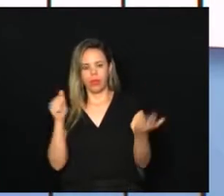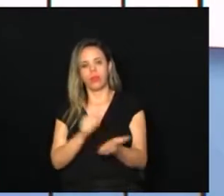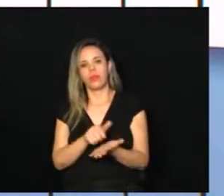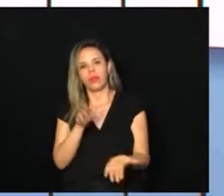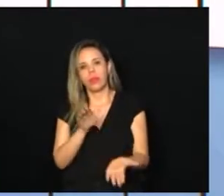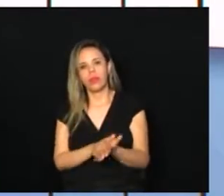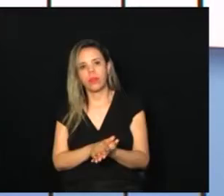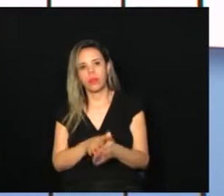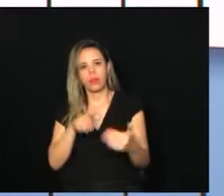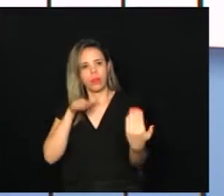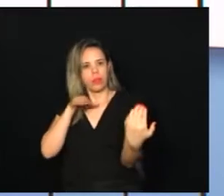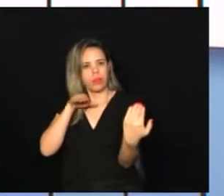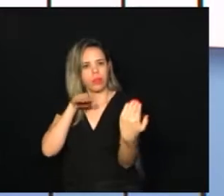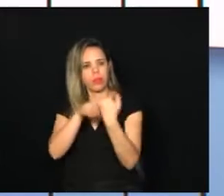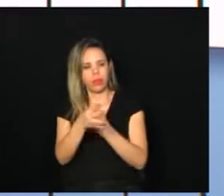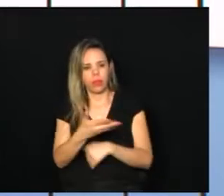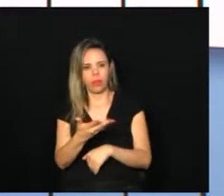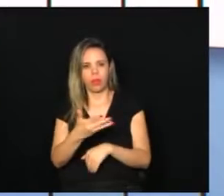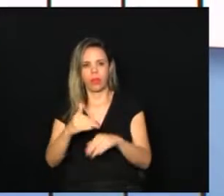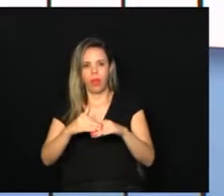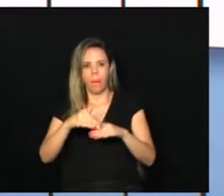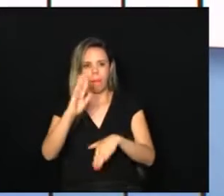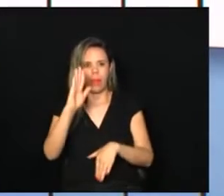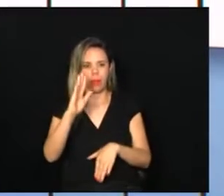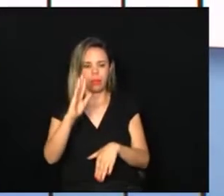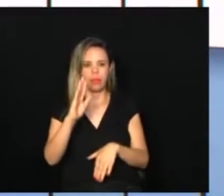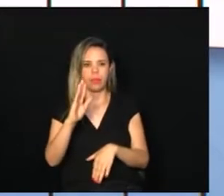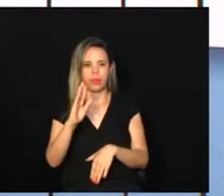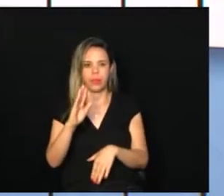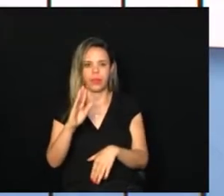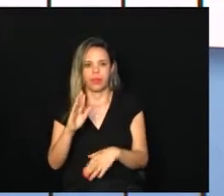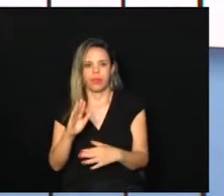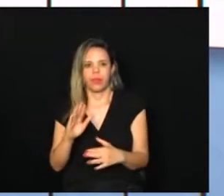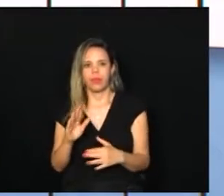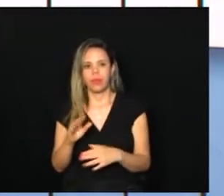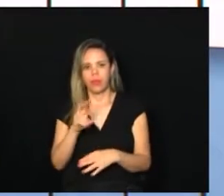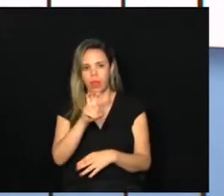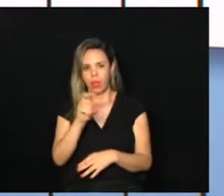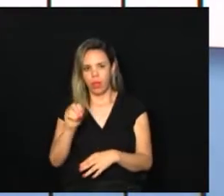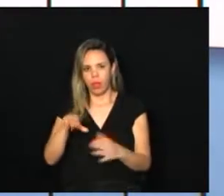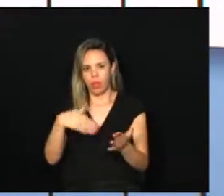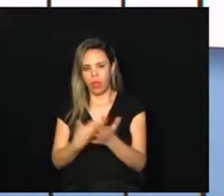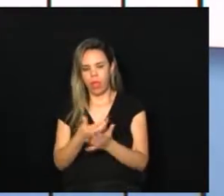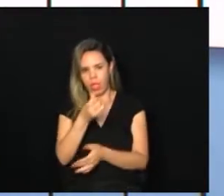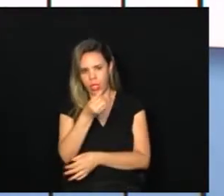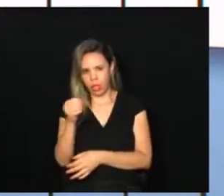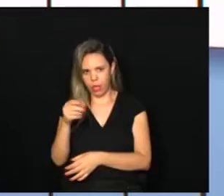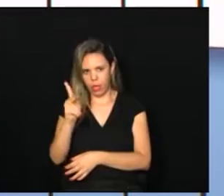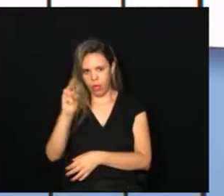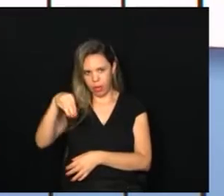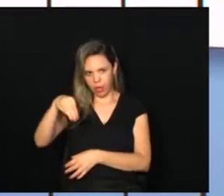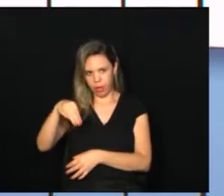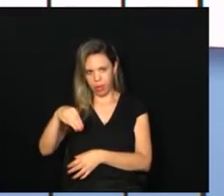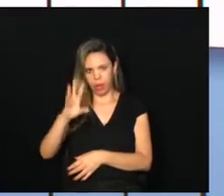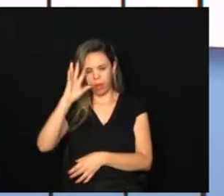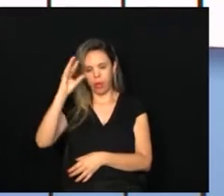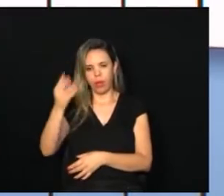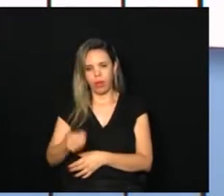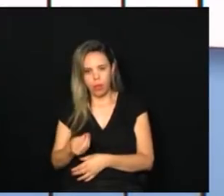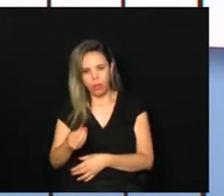por transitar em velocidade superior à máxima permitida entre 50 e 60 quilômetros. E agora a gente vai